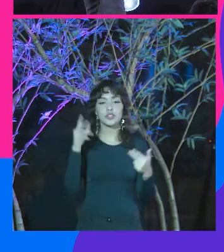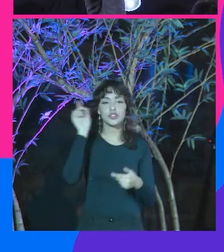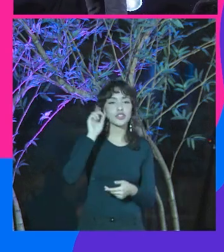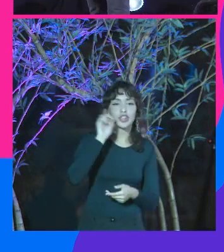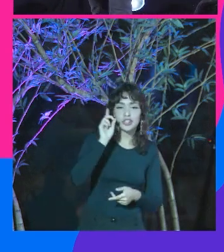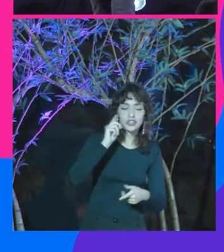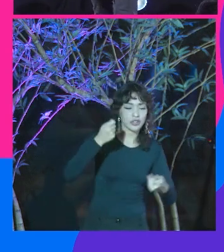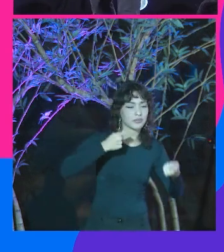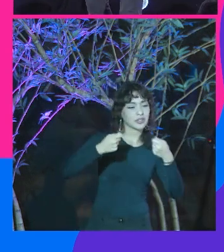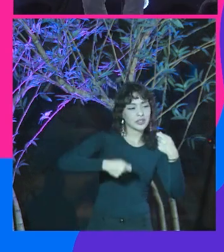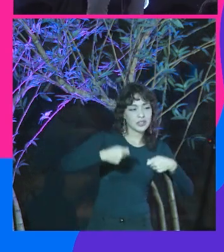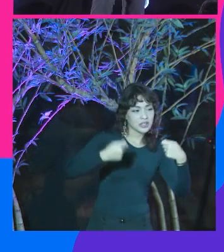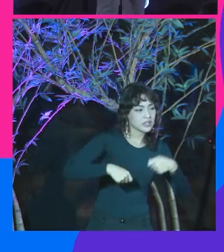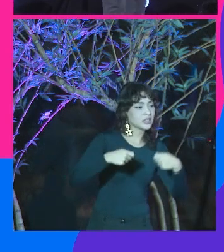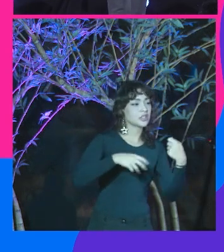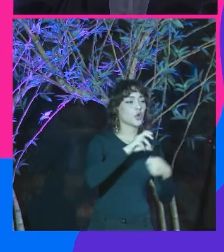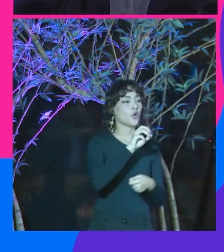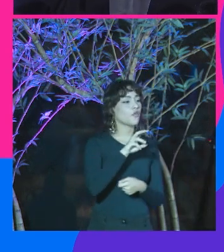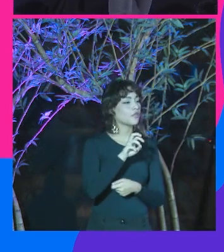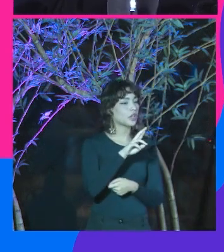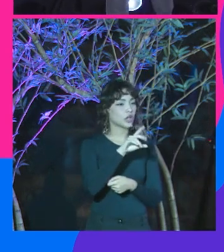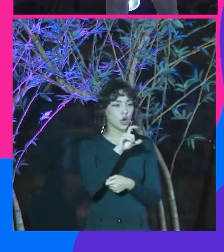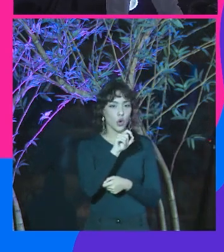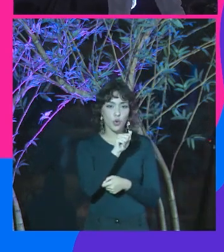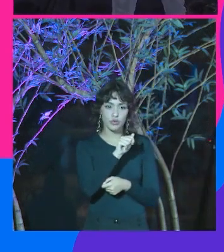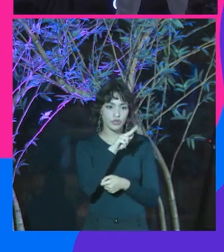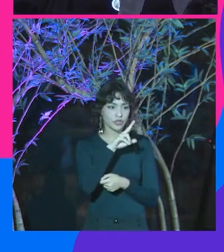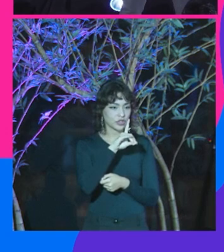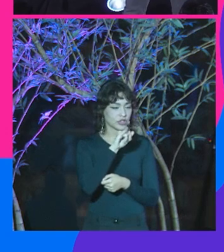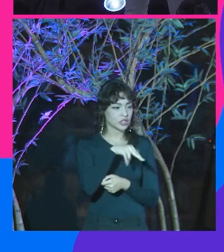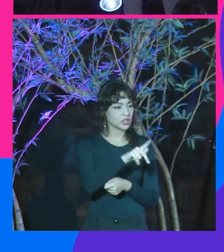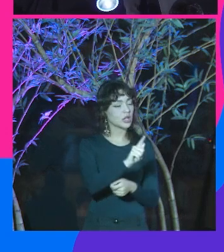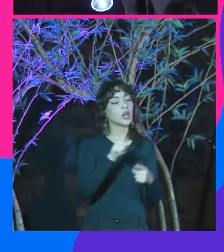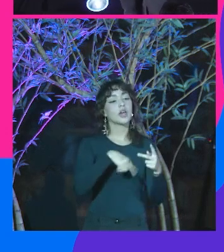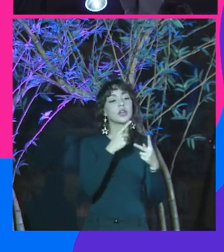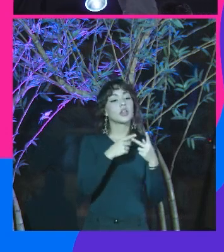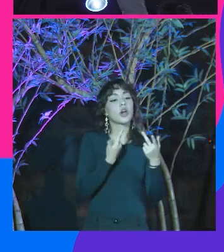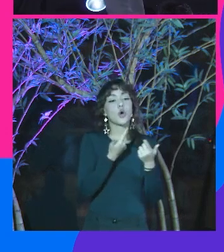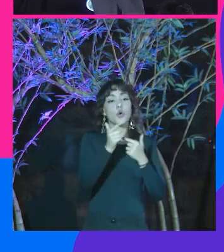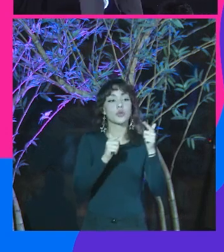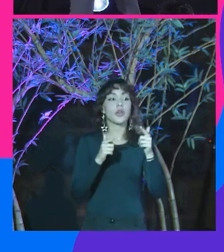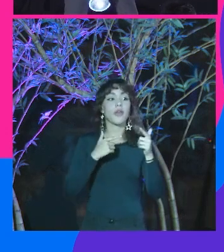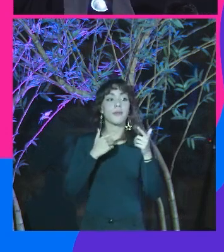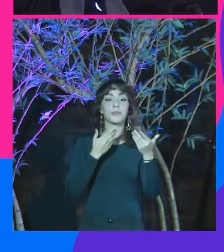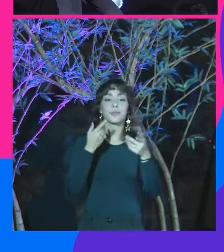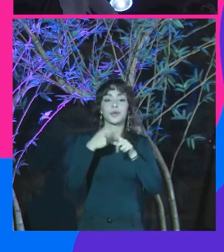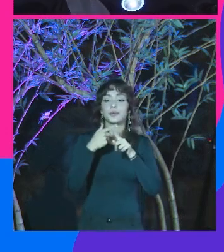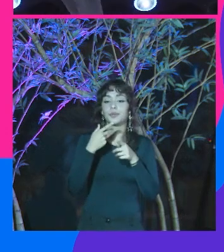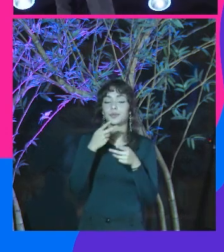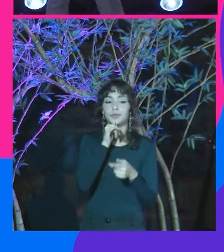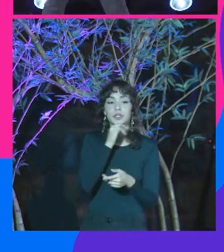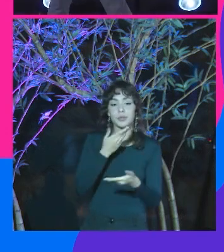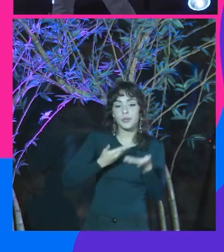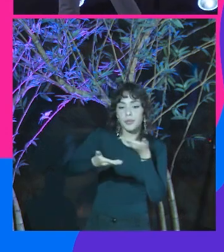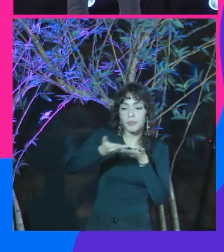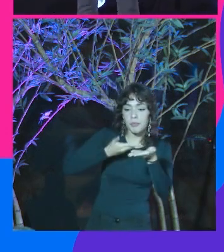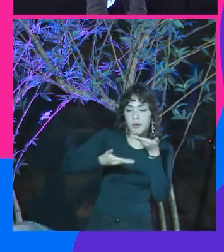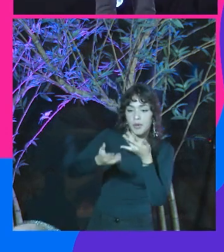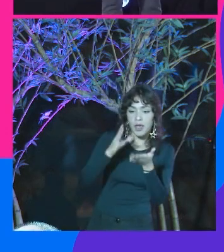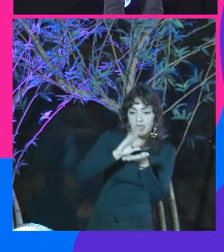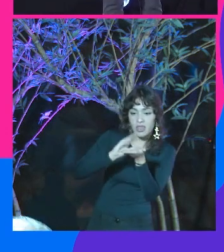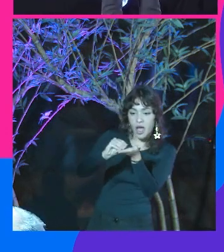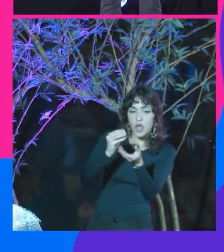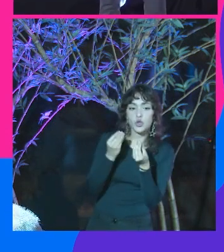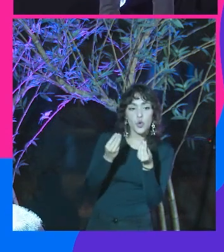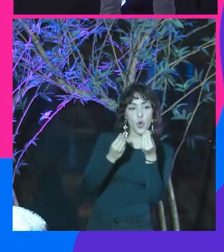né? O dashboard overload, como a gente chama. Fala da questão da gente negociar dados, a questão da LGPD, como a gente lida com